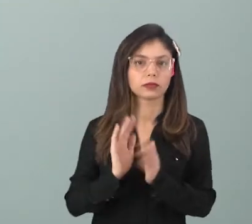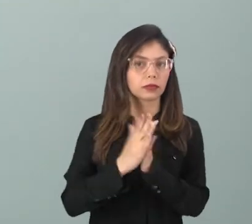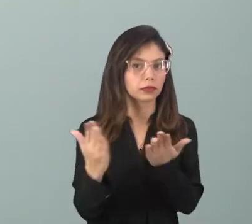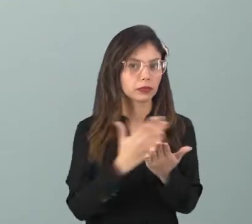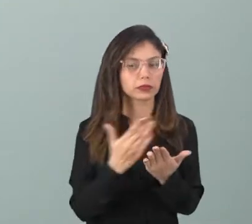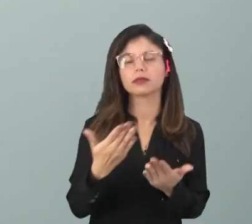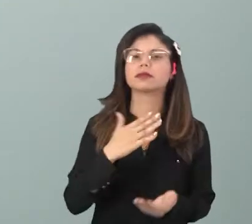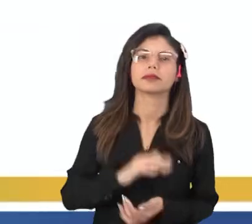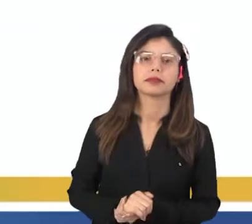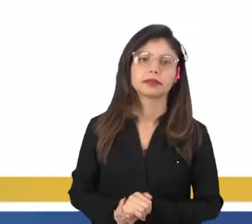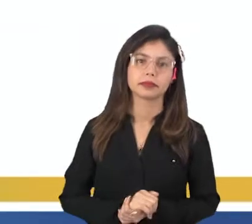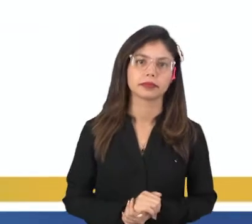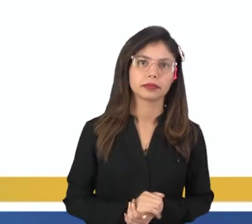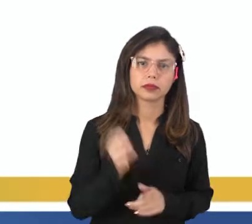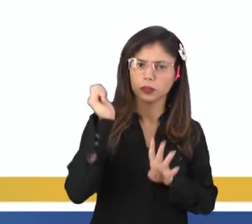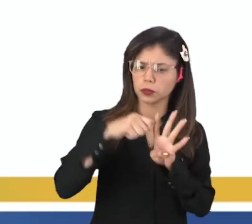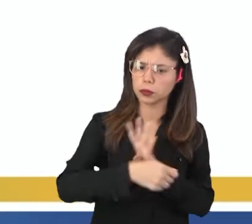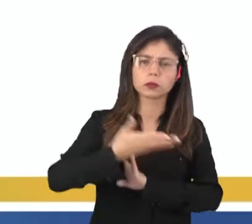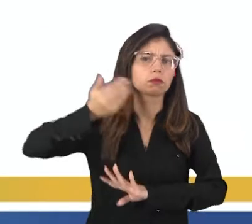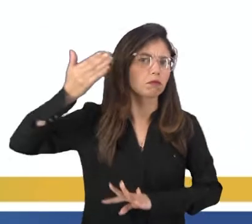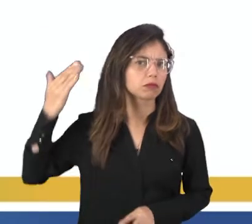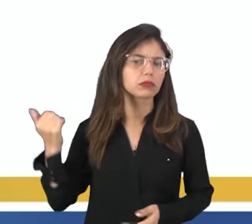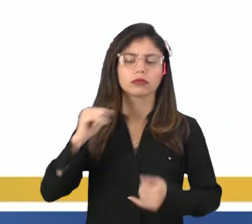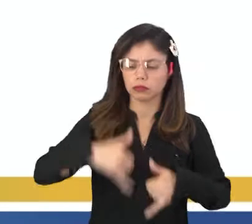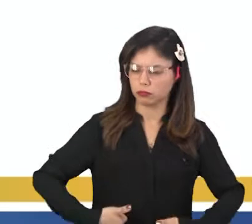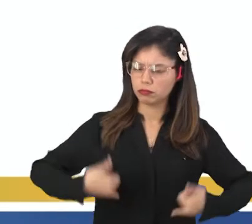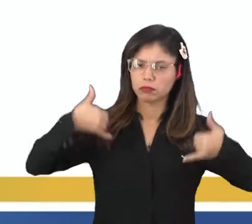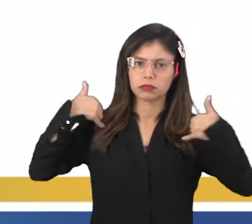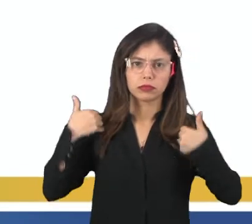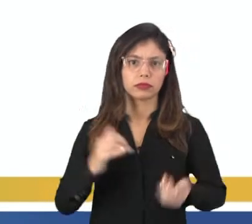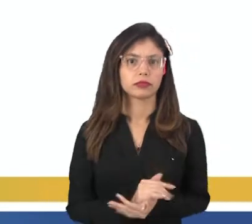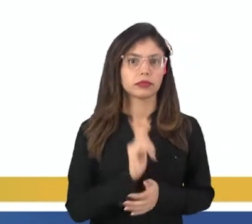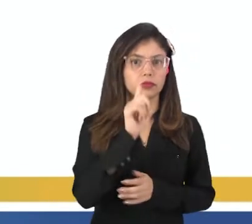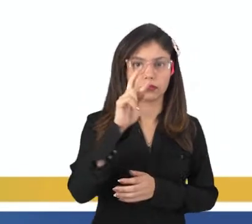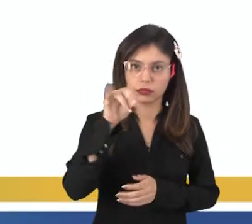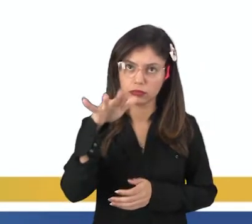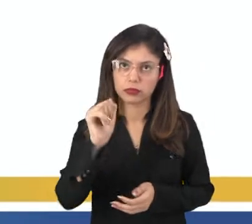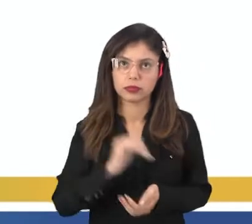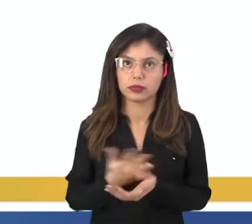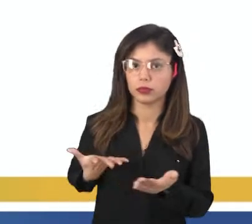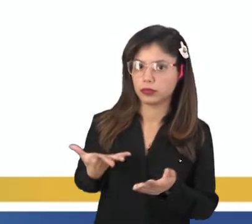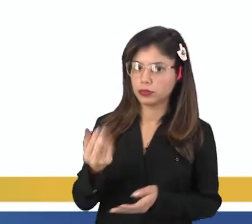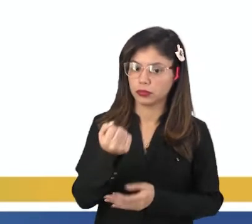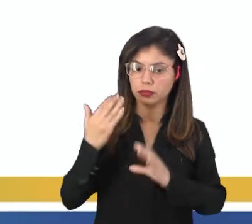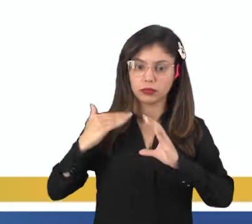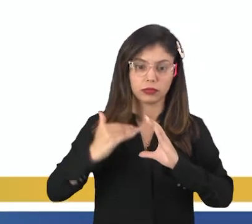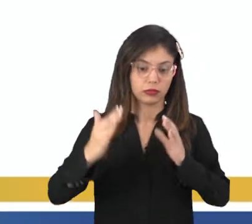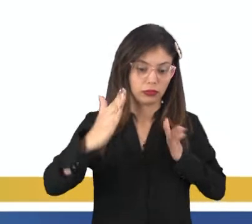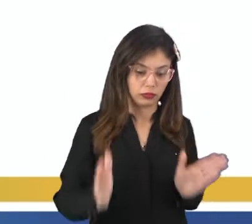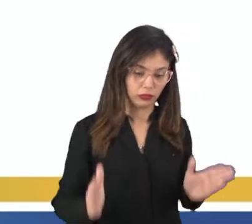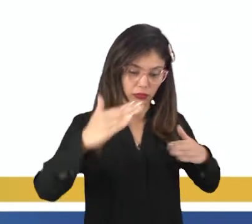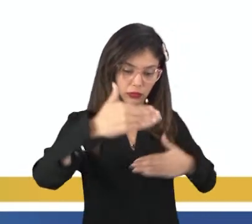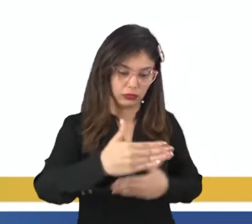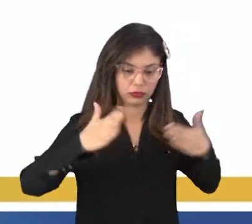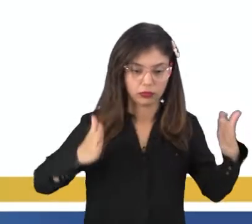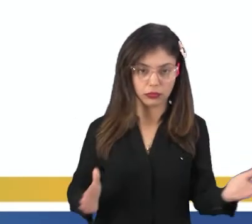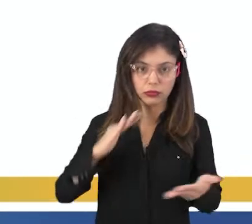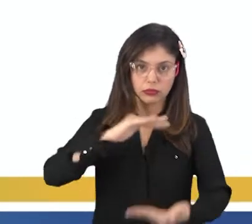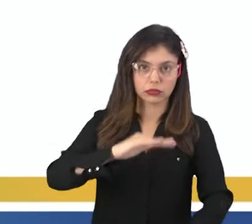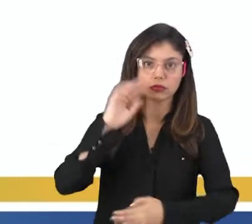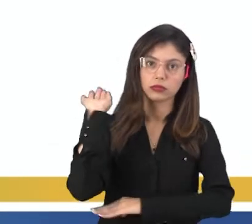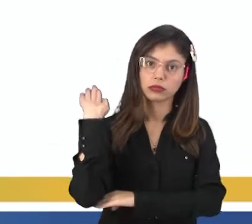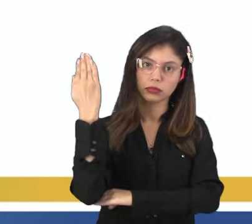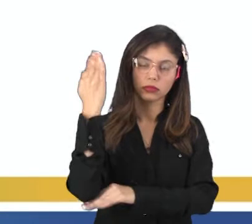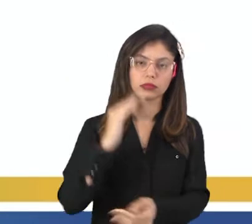desse livro Vamos lá um mês antes de ser o aniversário jeremih enfim que recebe do correio uma caixa de